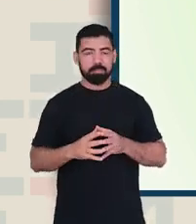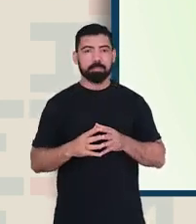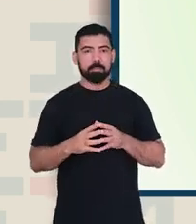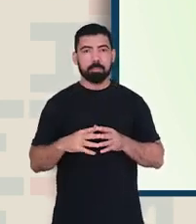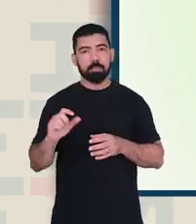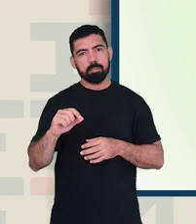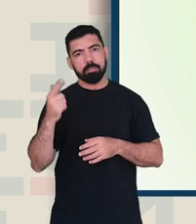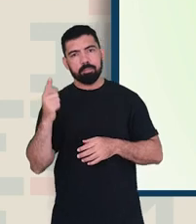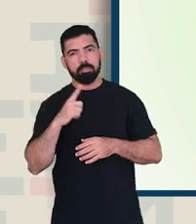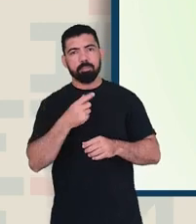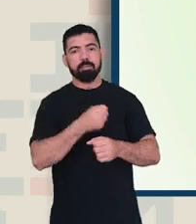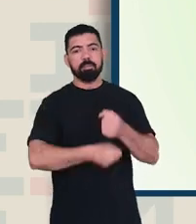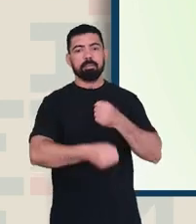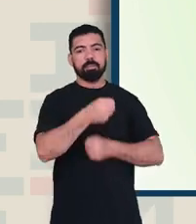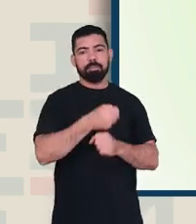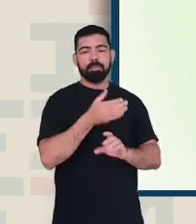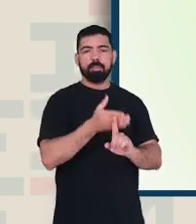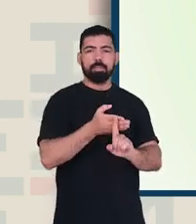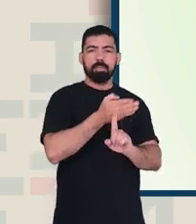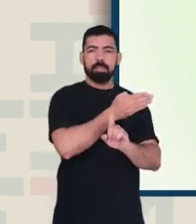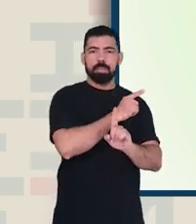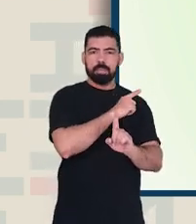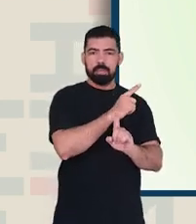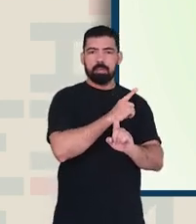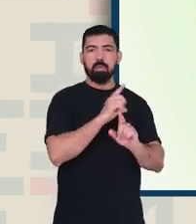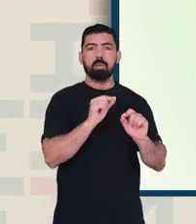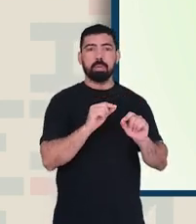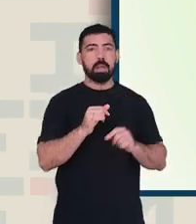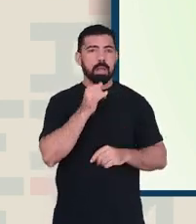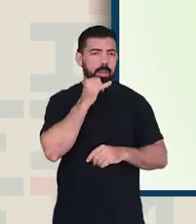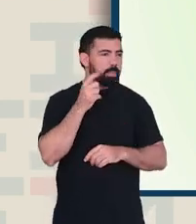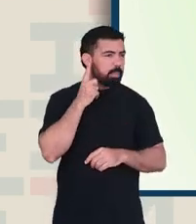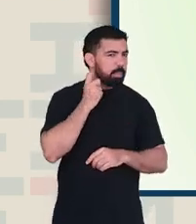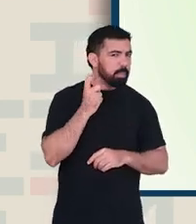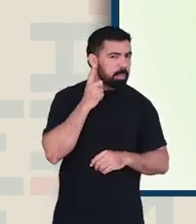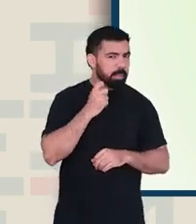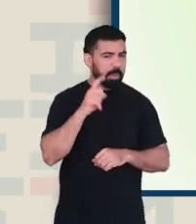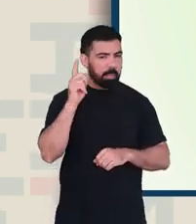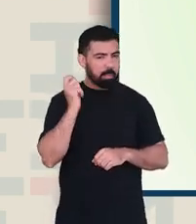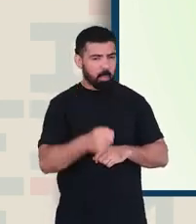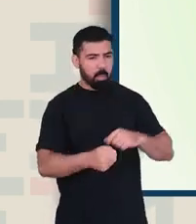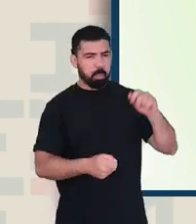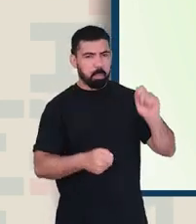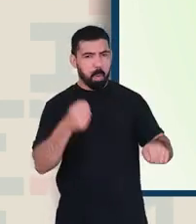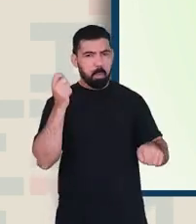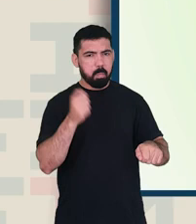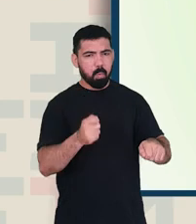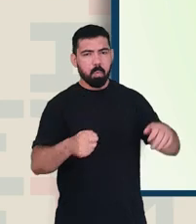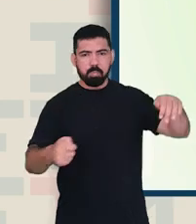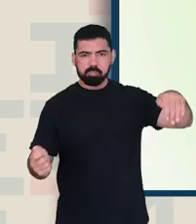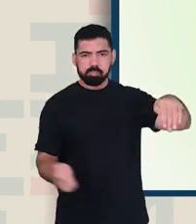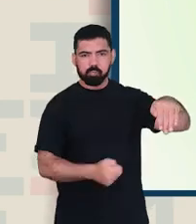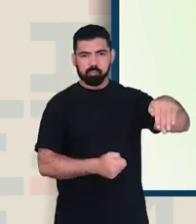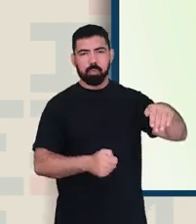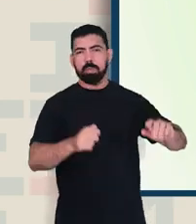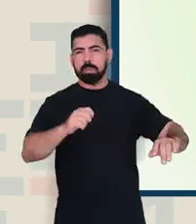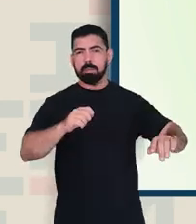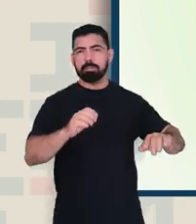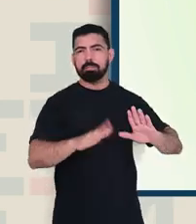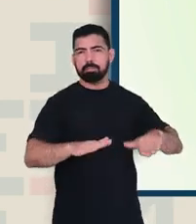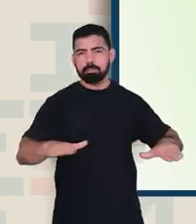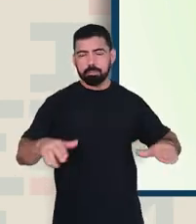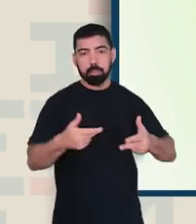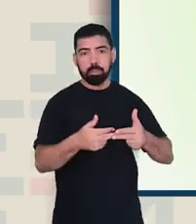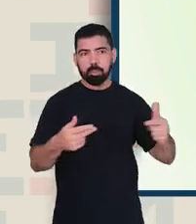anterior ao ingresso do ruído na orquestra, através dos instrumentos de percussão e tudo isso. Mas, até